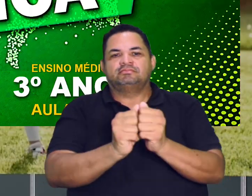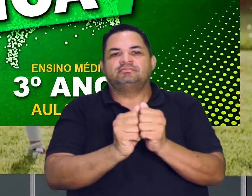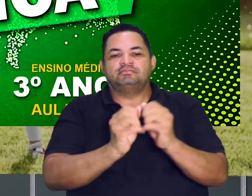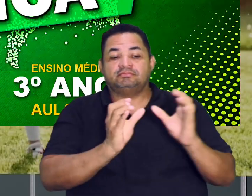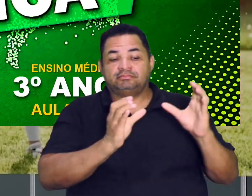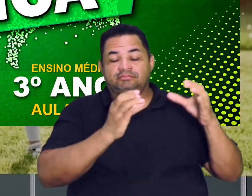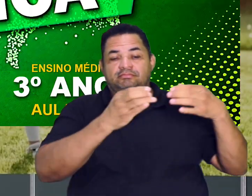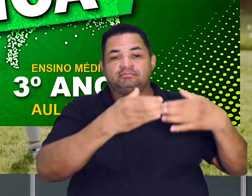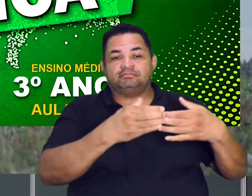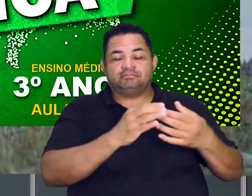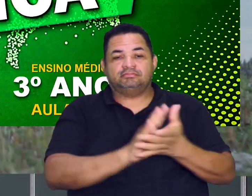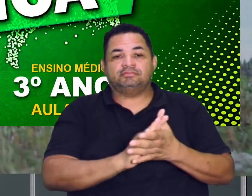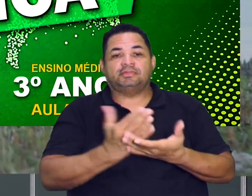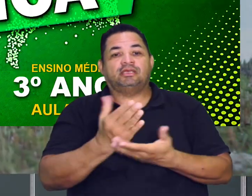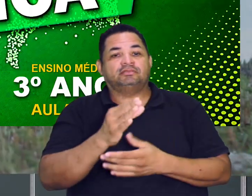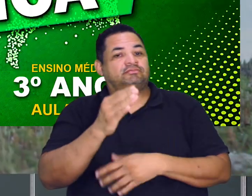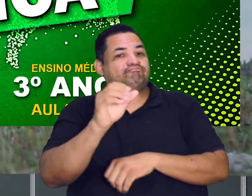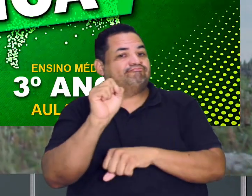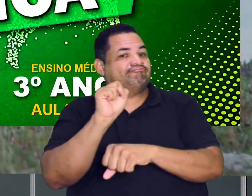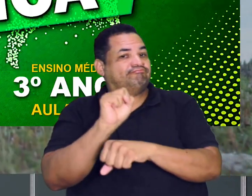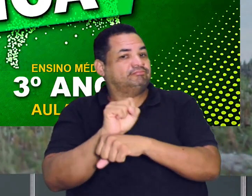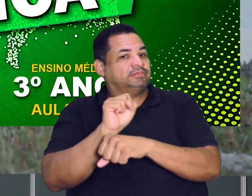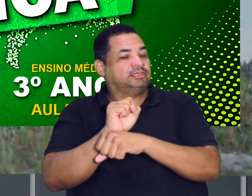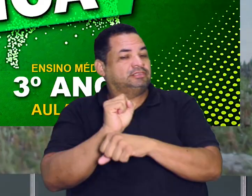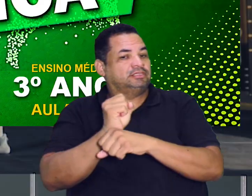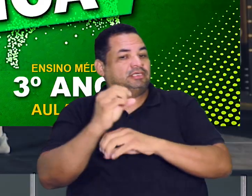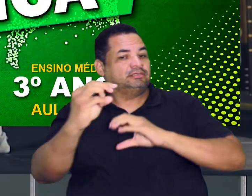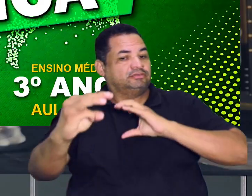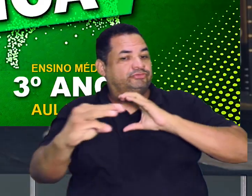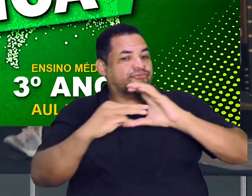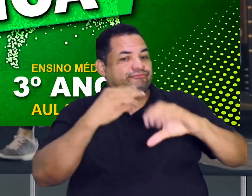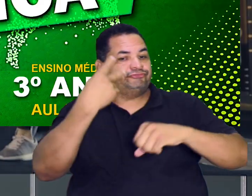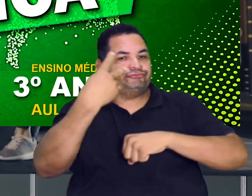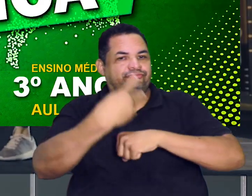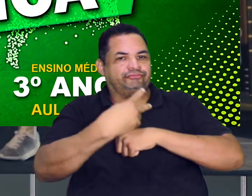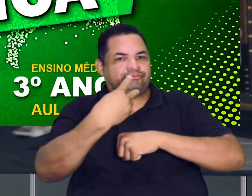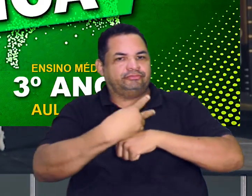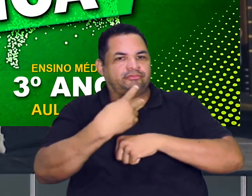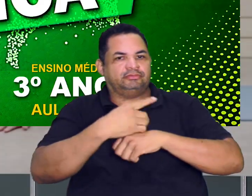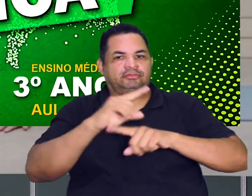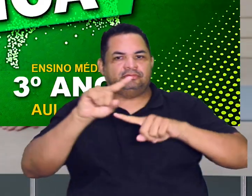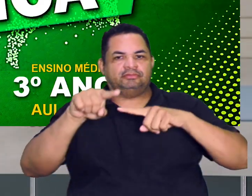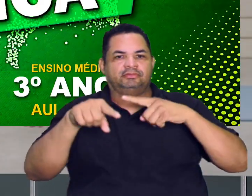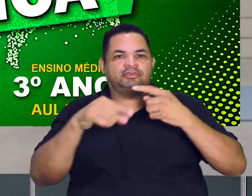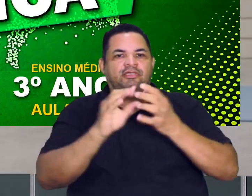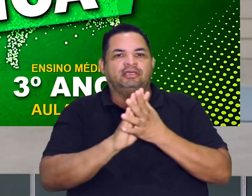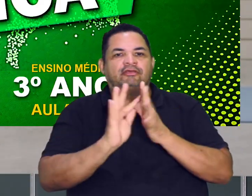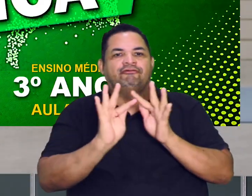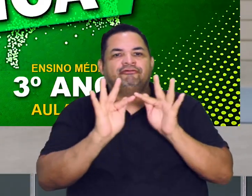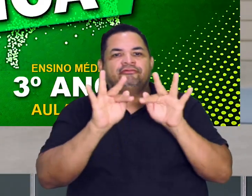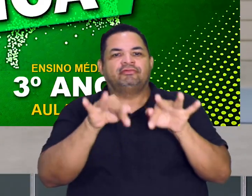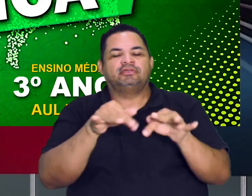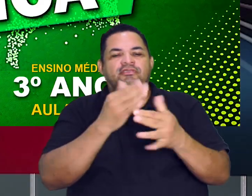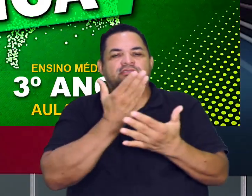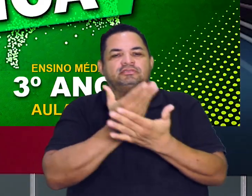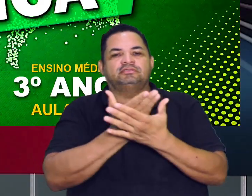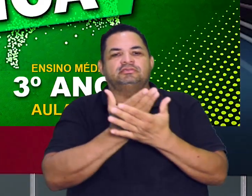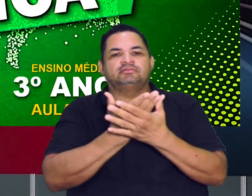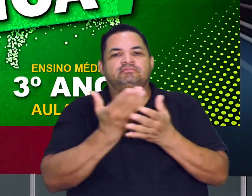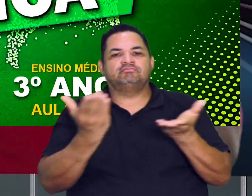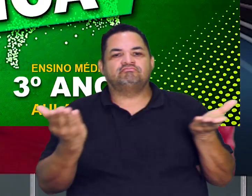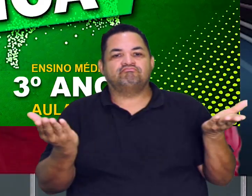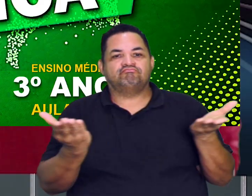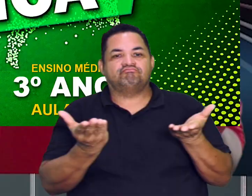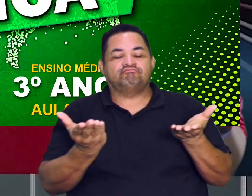Já estou esperando aí o registro dessa turma, porque daqui a pouquinho eu já estou finalizando aí as últimas aulas, fazendo os últimos